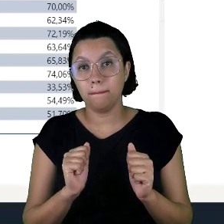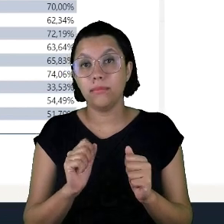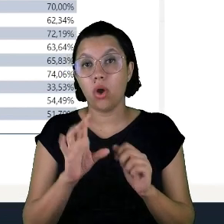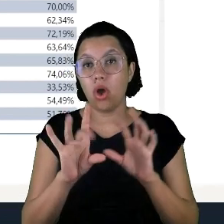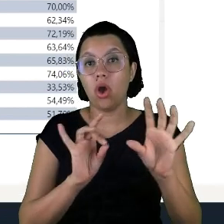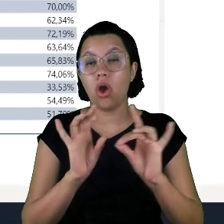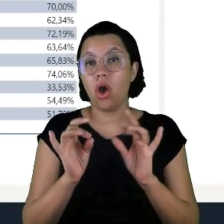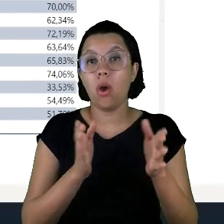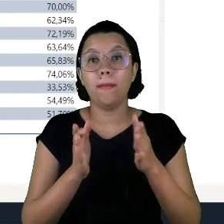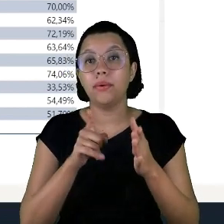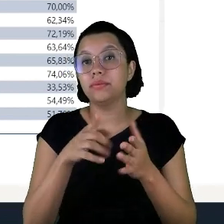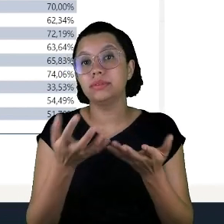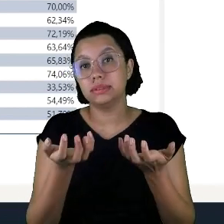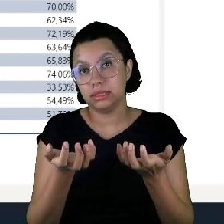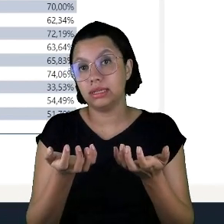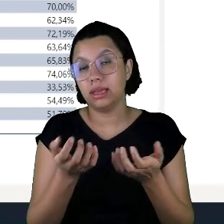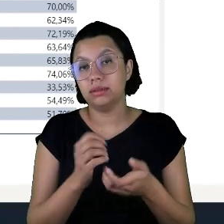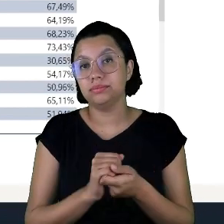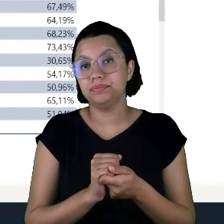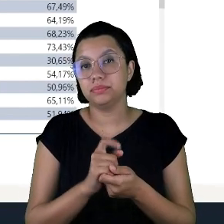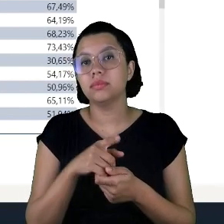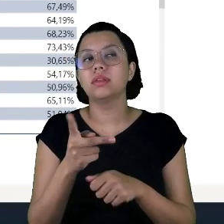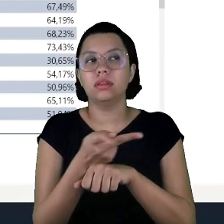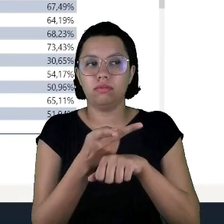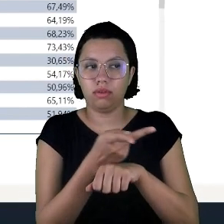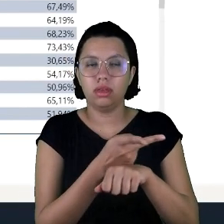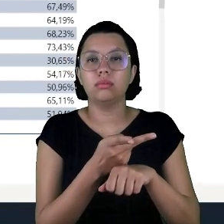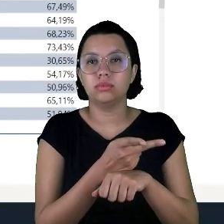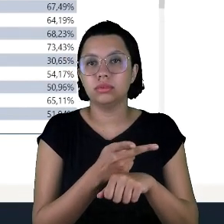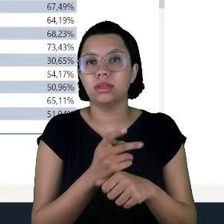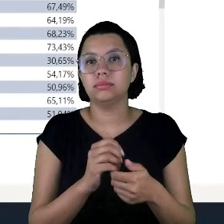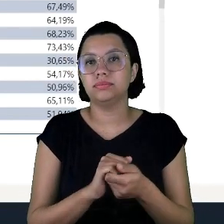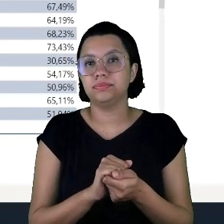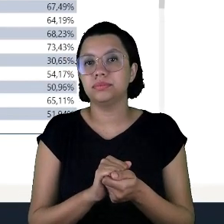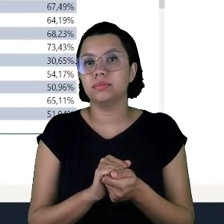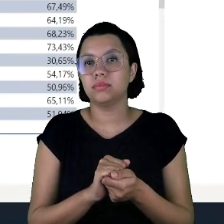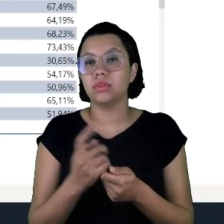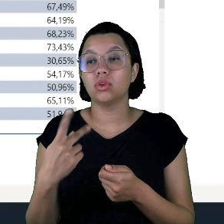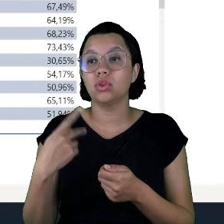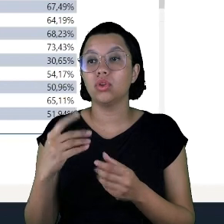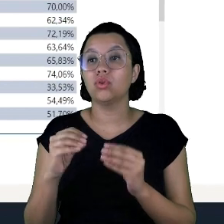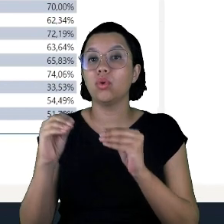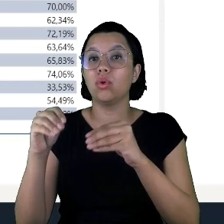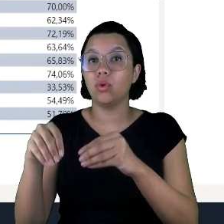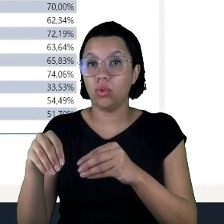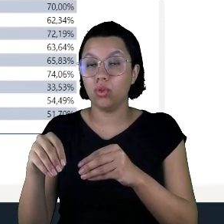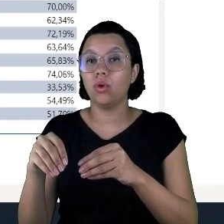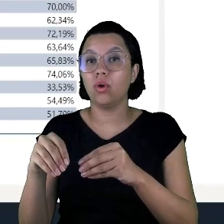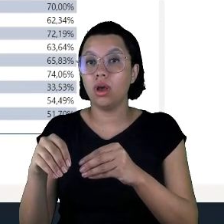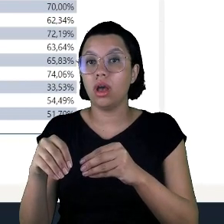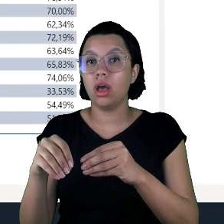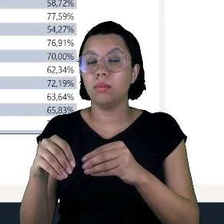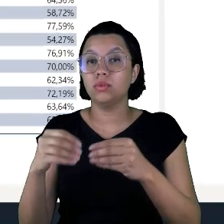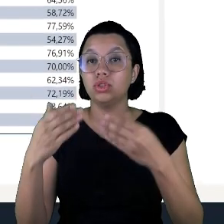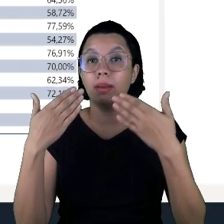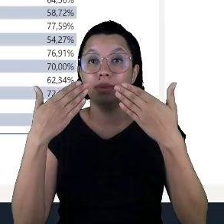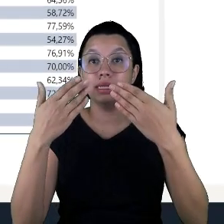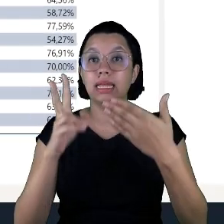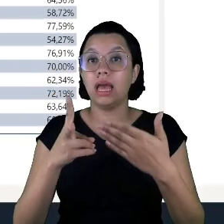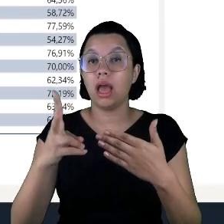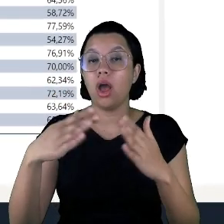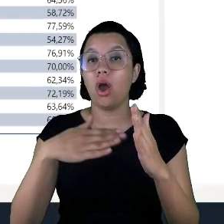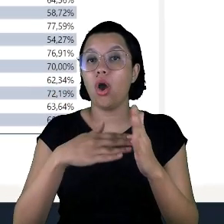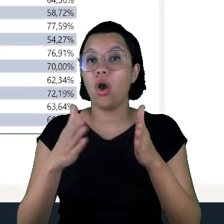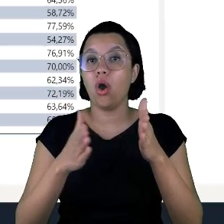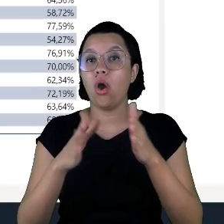pode selecionar o período que você deseja aqui, que ele vai buscar. Mas nós colocamos por padrão de apresentar o último